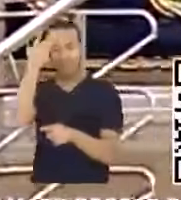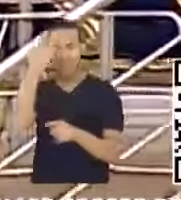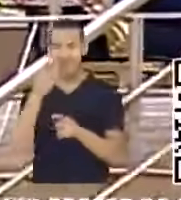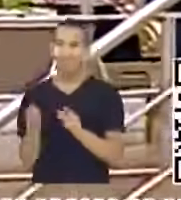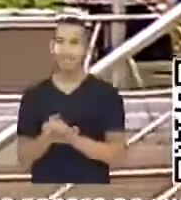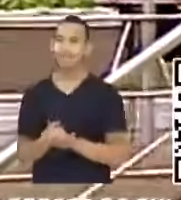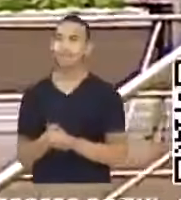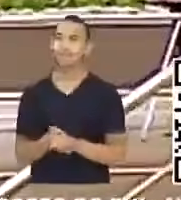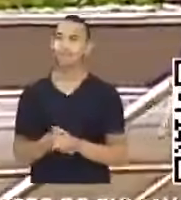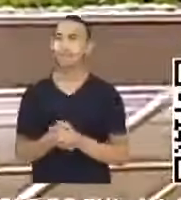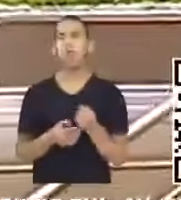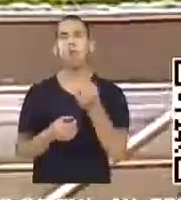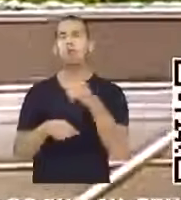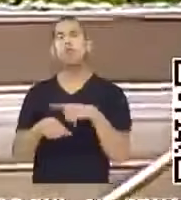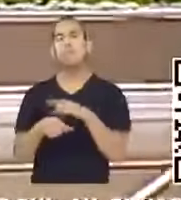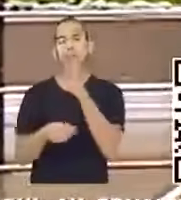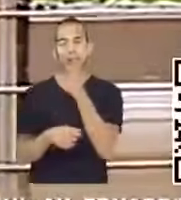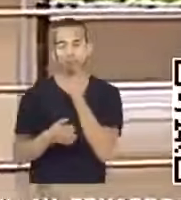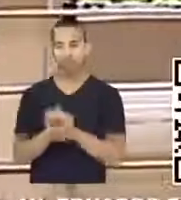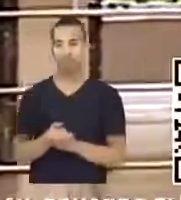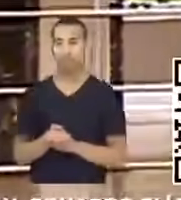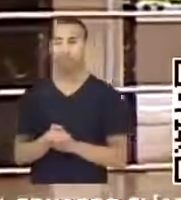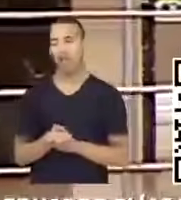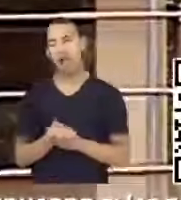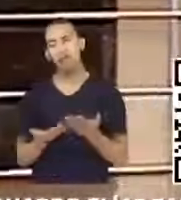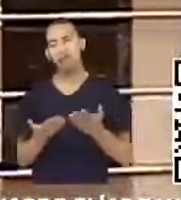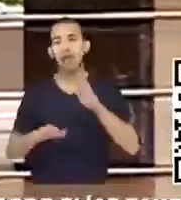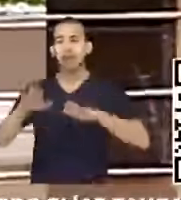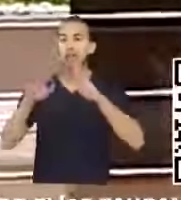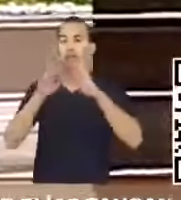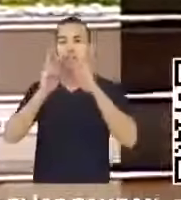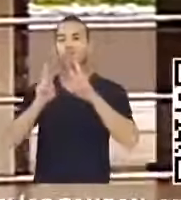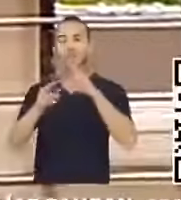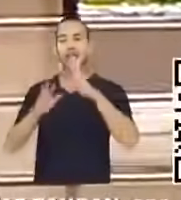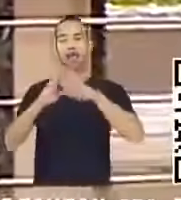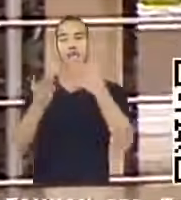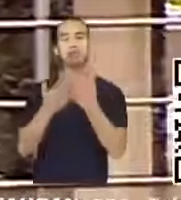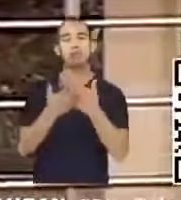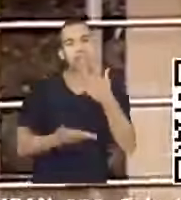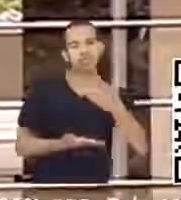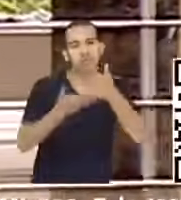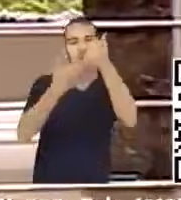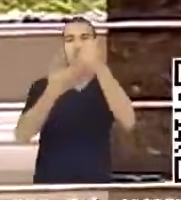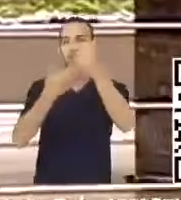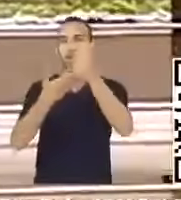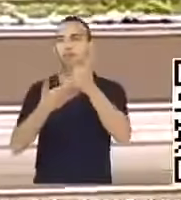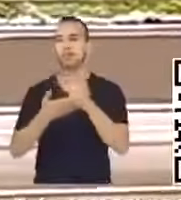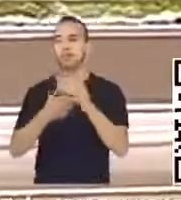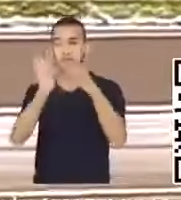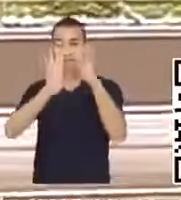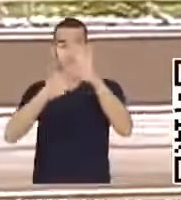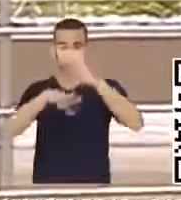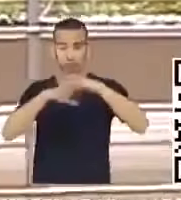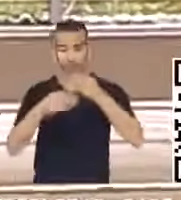quanto tempo demora furar depende é Mas resolvi um estudo de salvação uma curso de salvação que Jesus